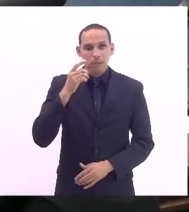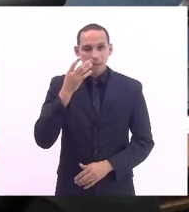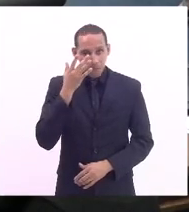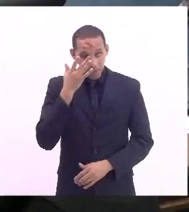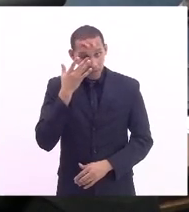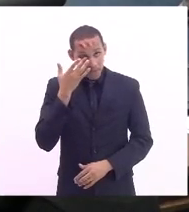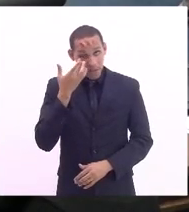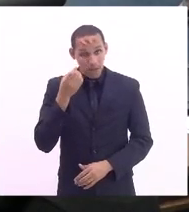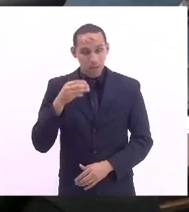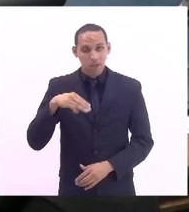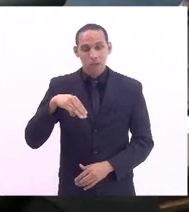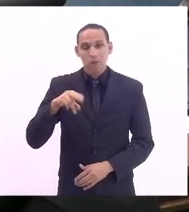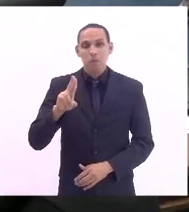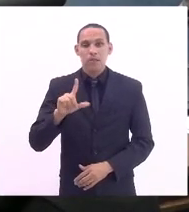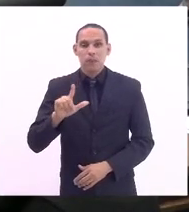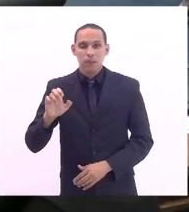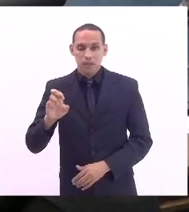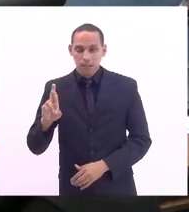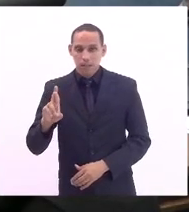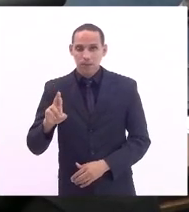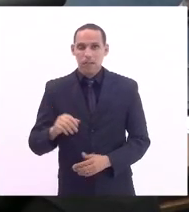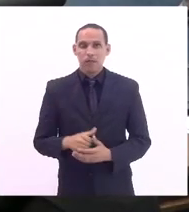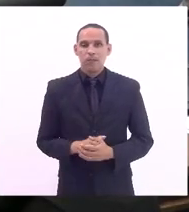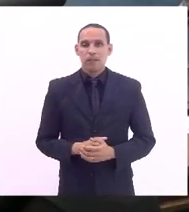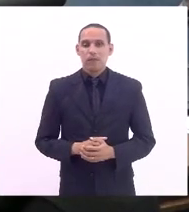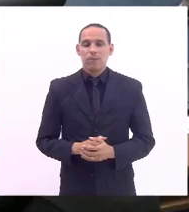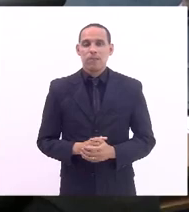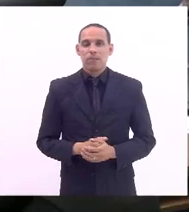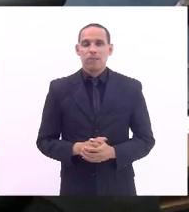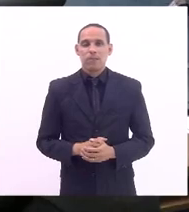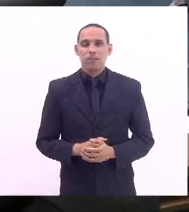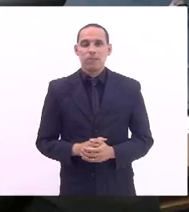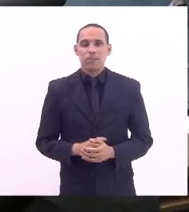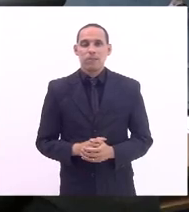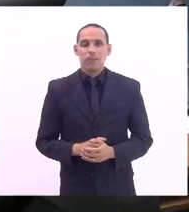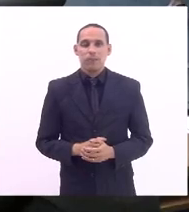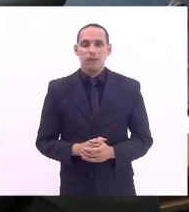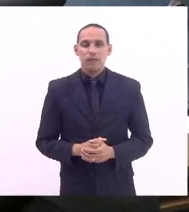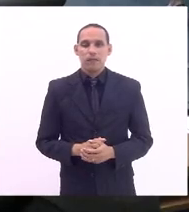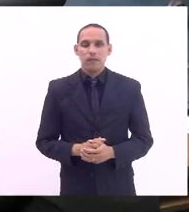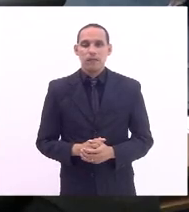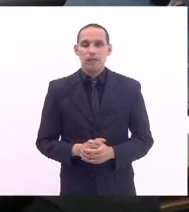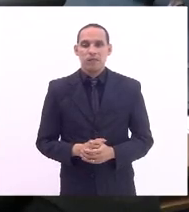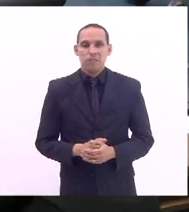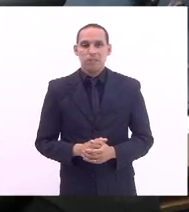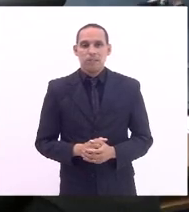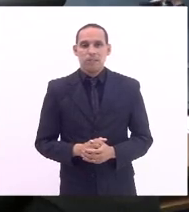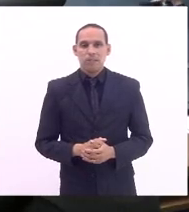Marcos Miller. Recording in progress.